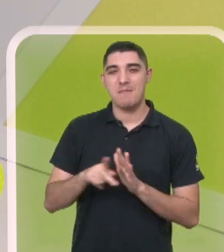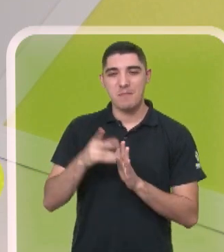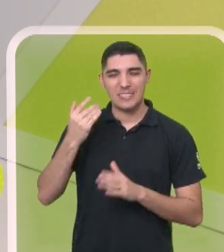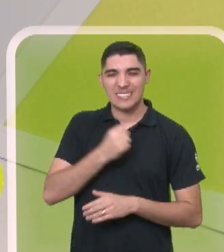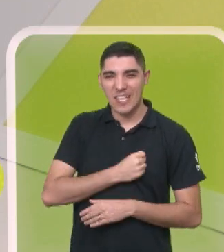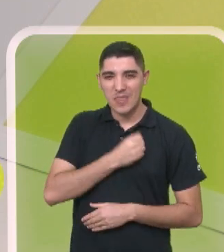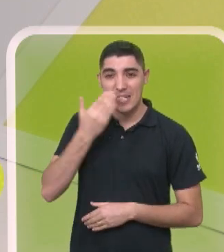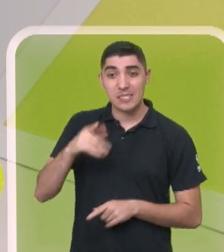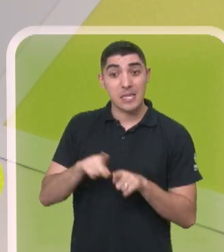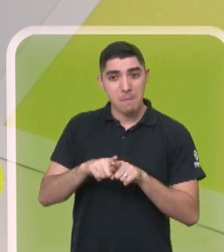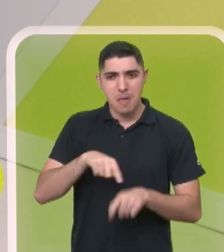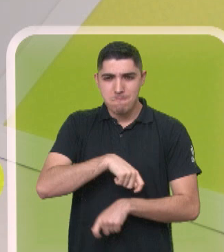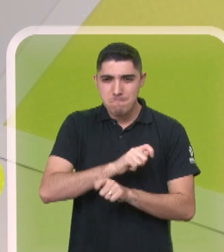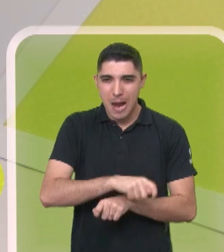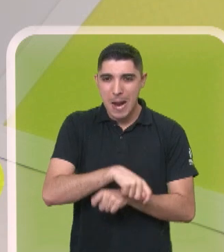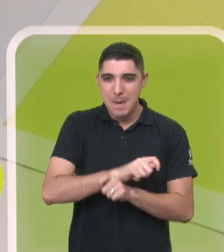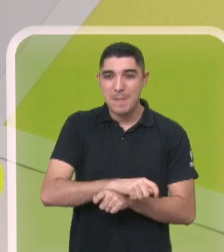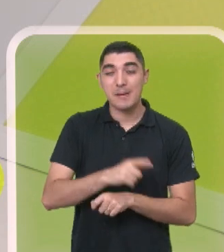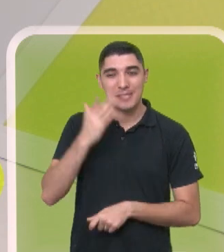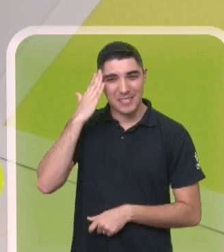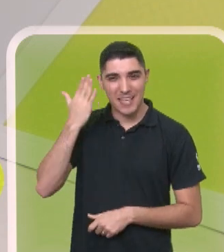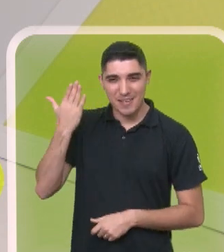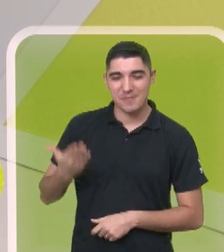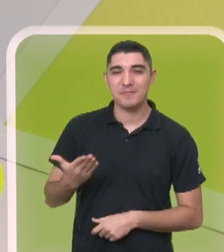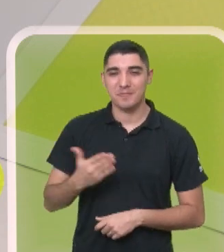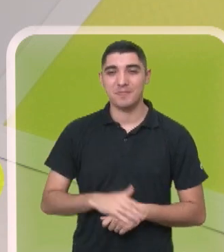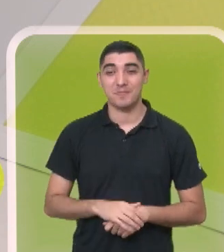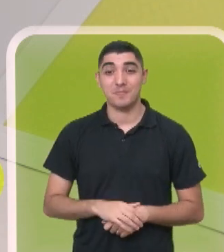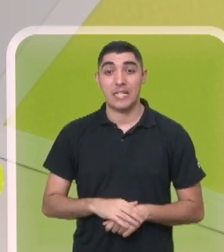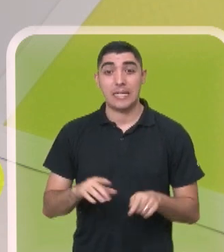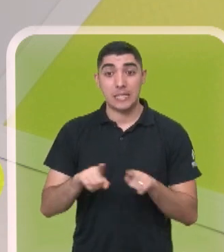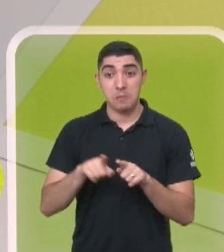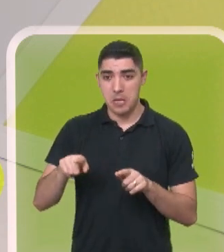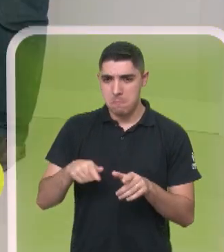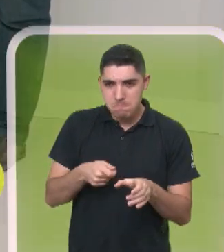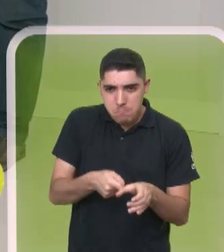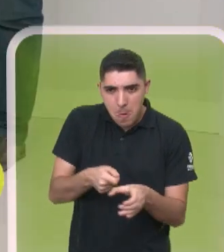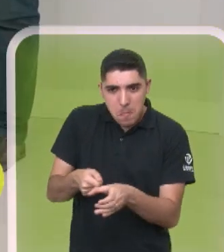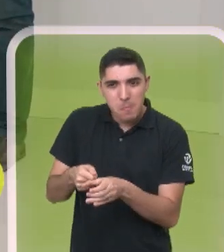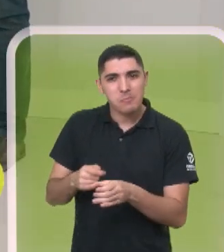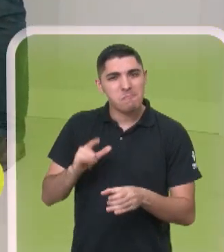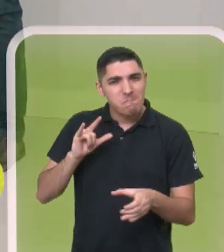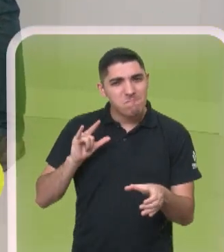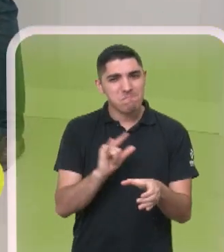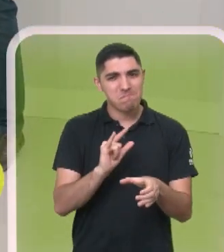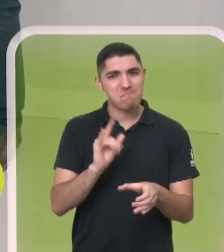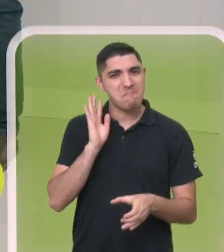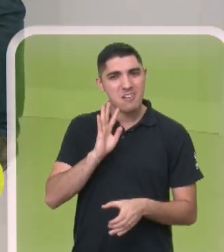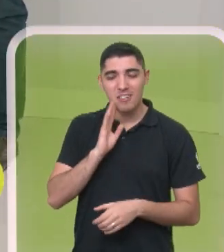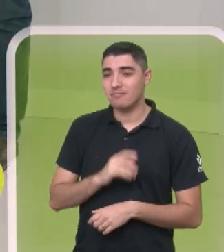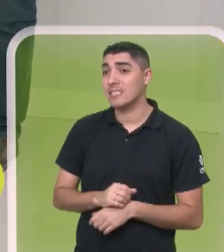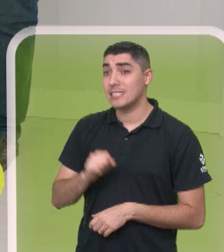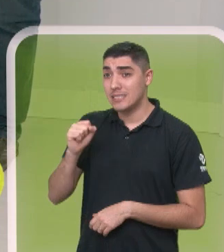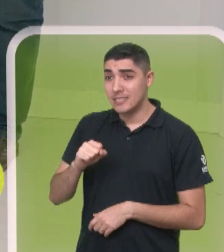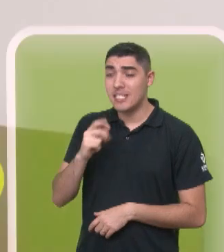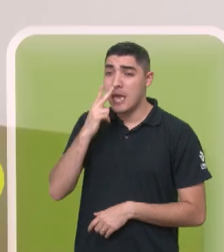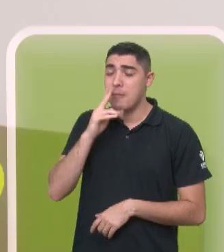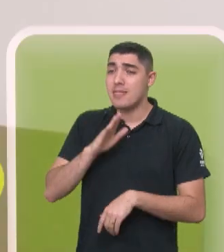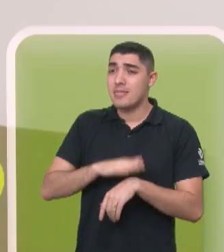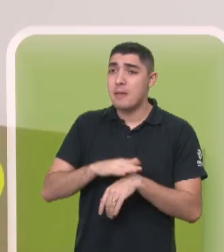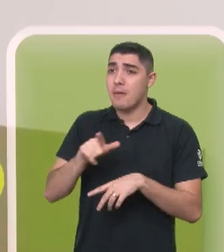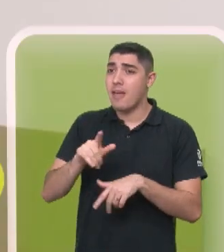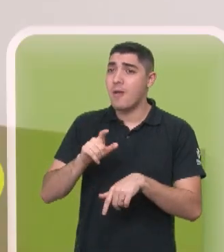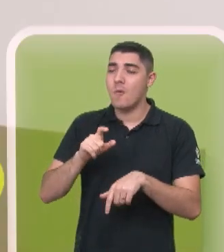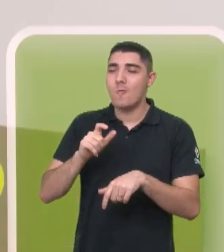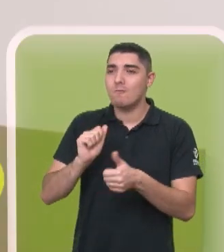você, baterista também, nosso querido Rodrigo Giovanetti. E o futebol de botão é apaixonante mesmo, né, Brunão? É, um passatempo muito legal, né, um esporte muito